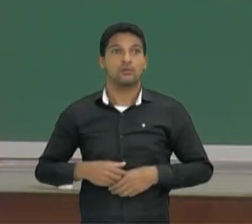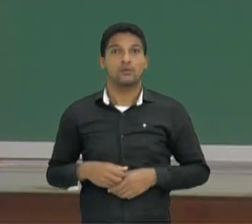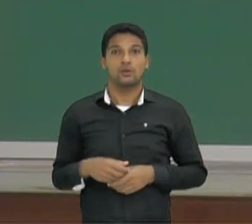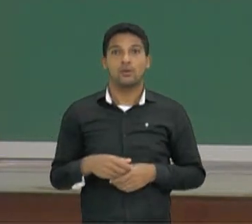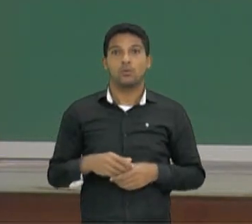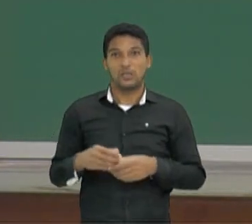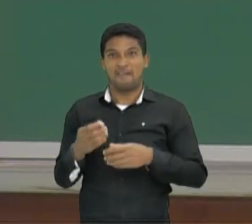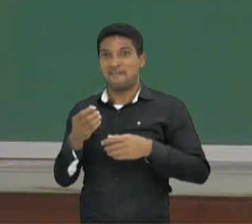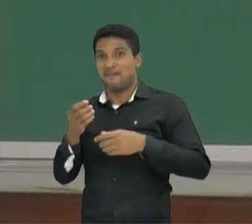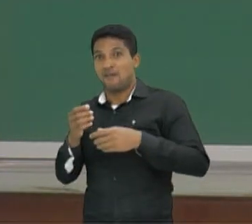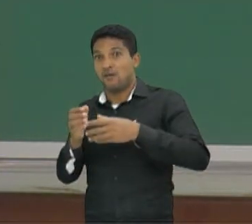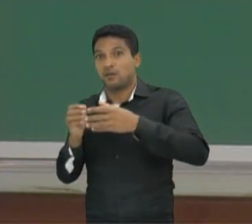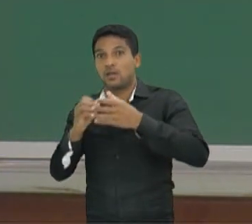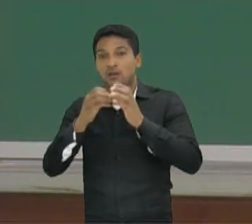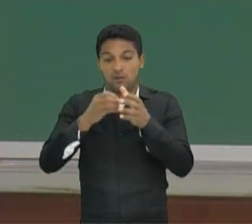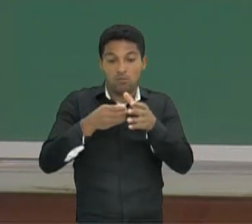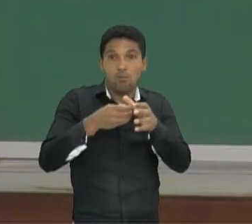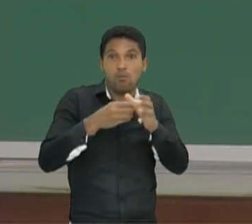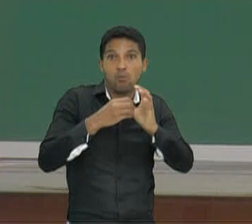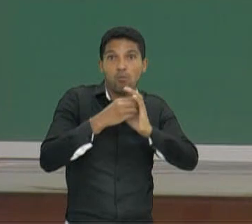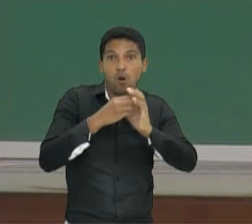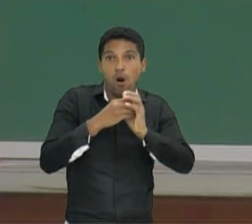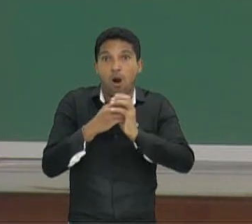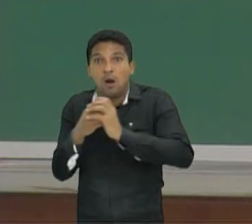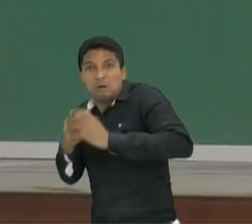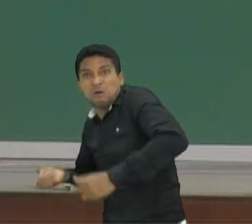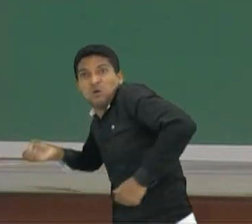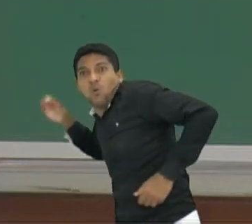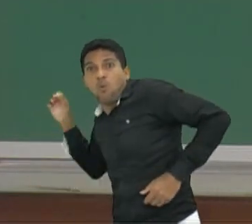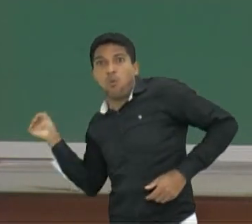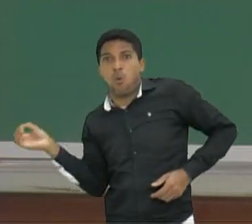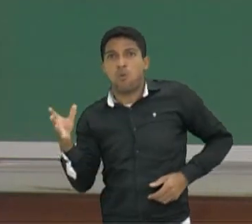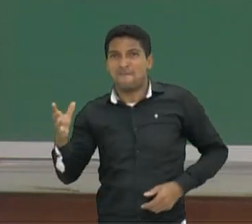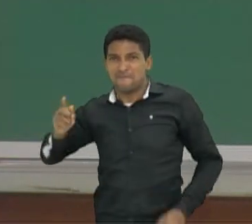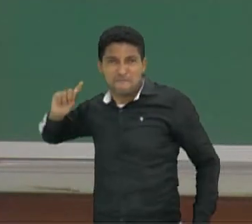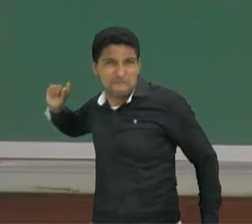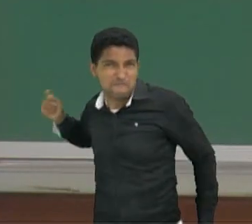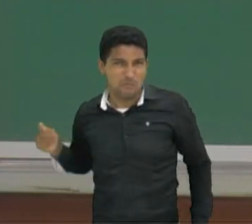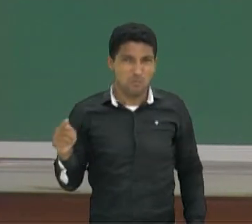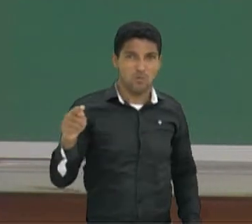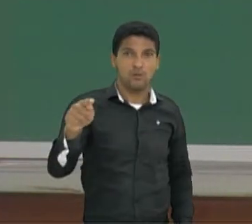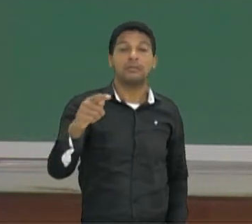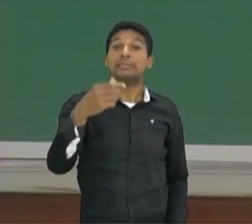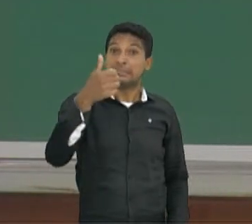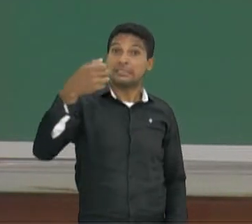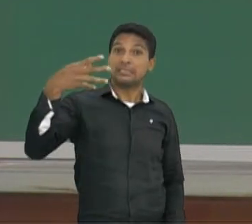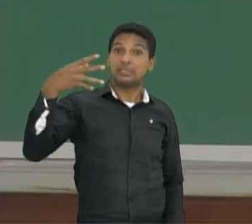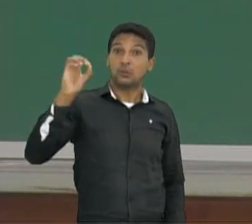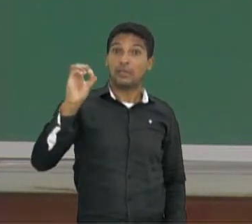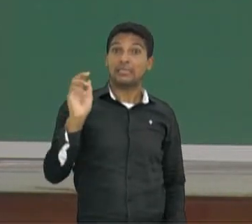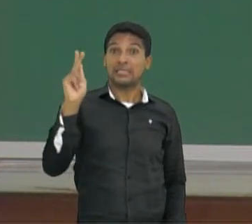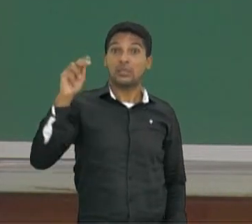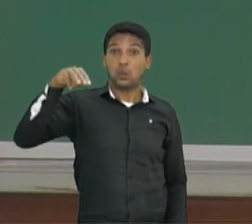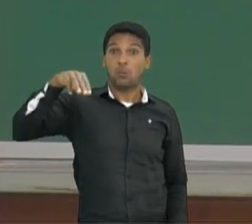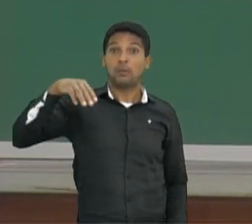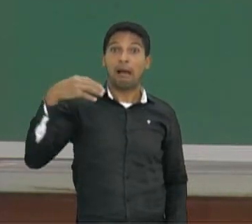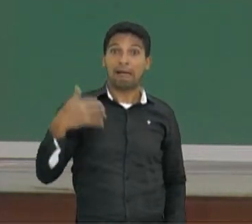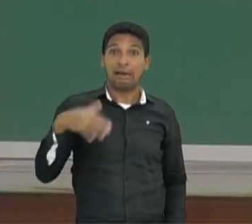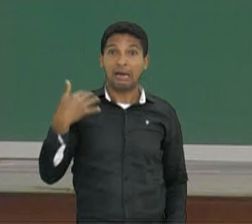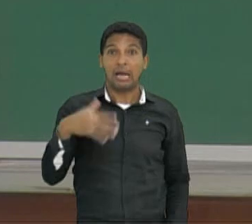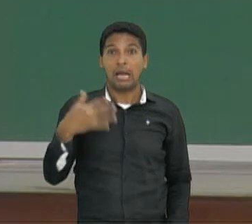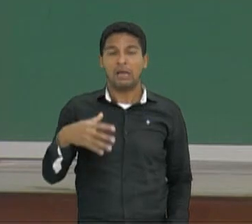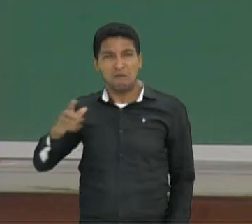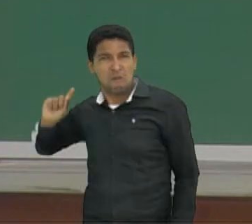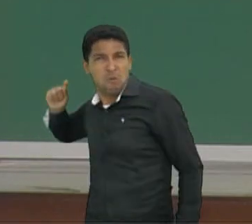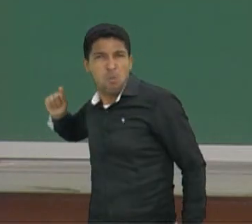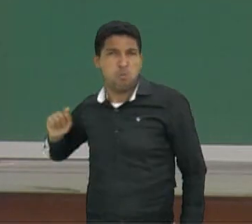pega bastante velocidade, né? Chega a atingir aí 140, 150 km por hora na hora do arremesso. Então, se atingir a pessoa, pode machucar bastante, né? Então, eles